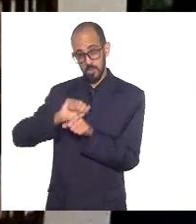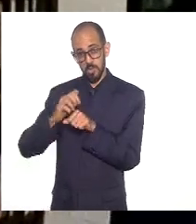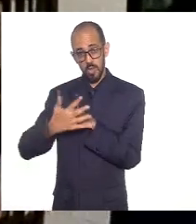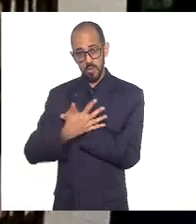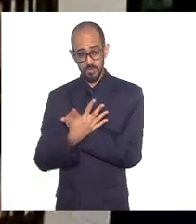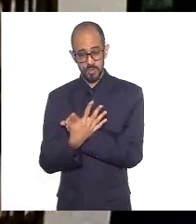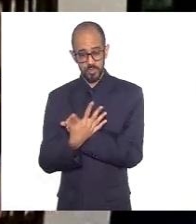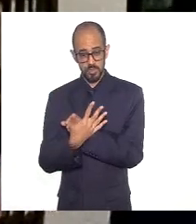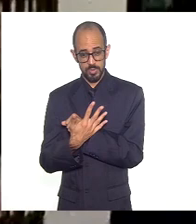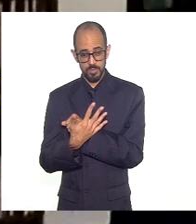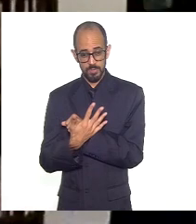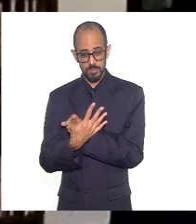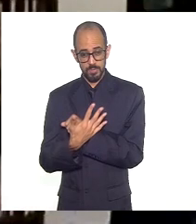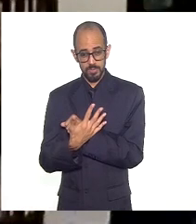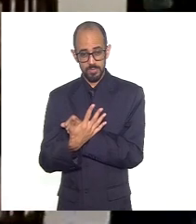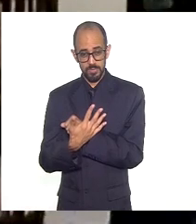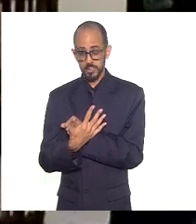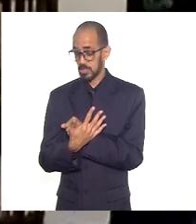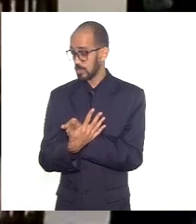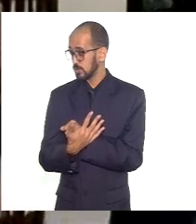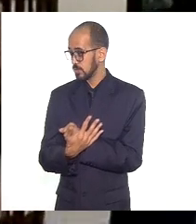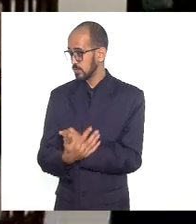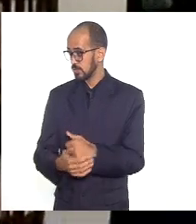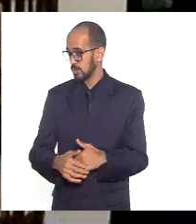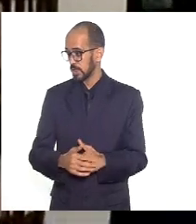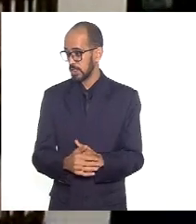e que a situação não está boa.